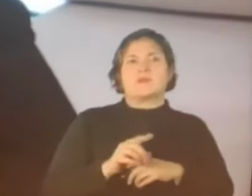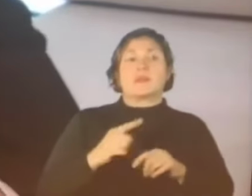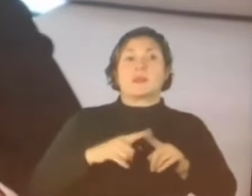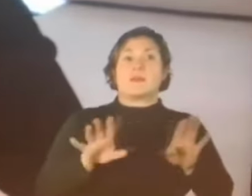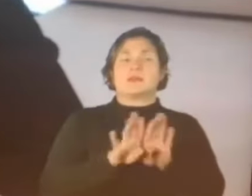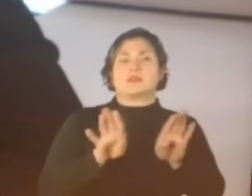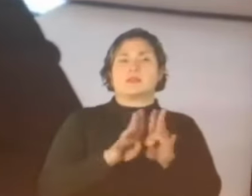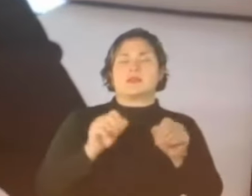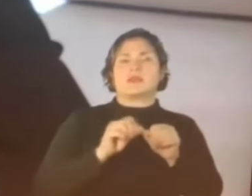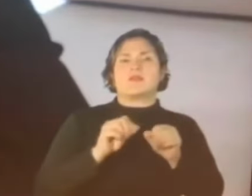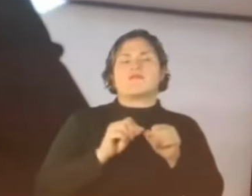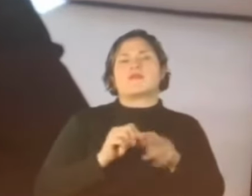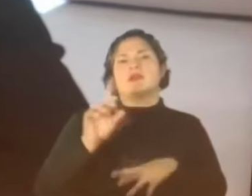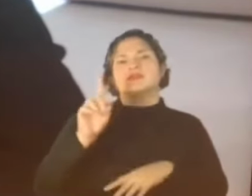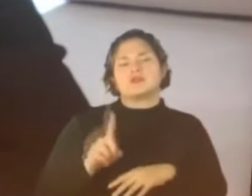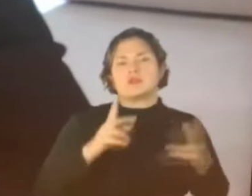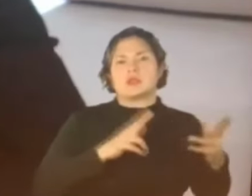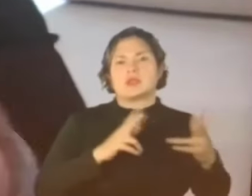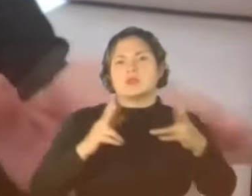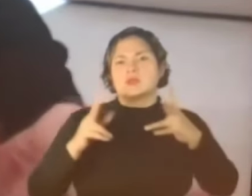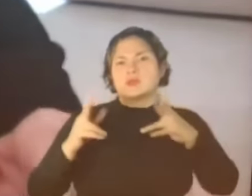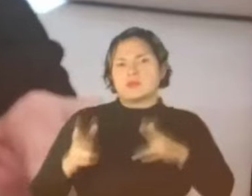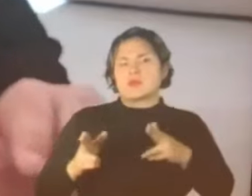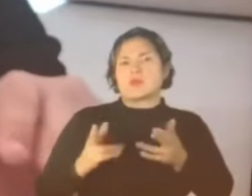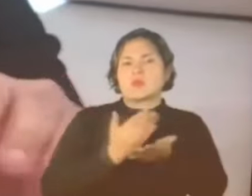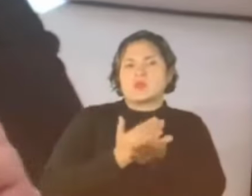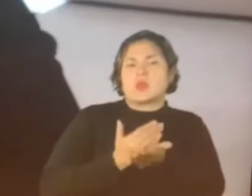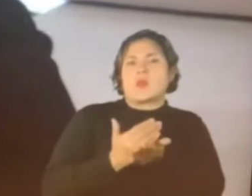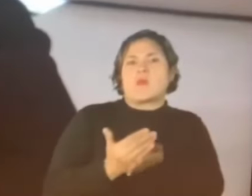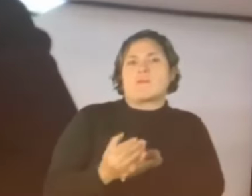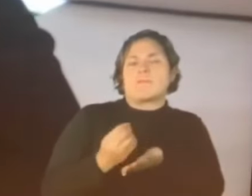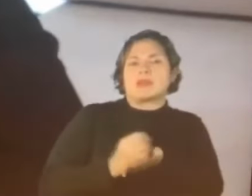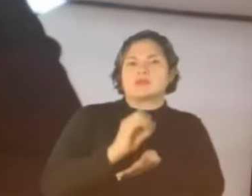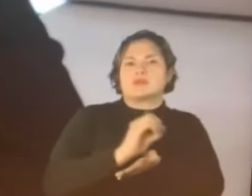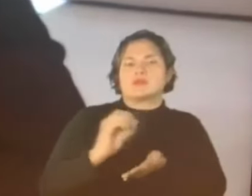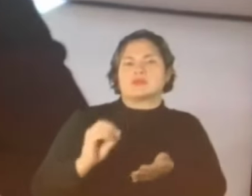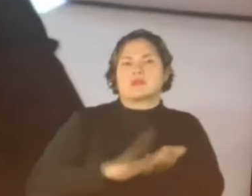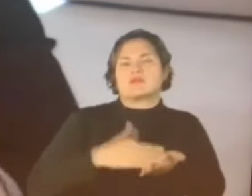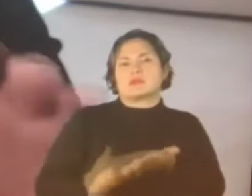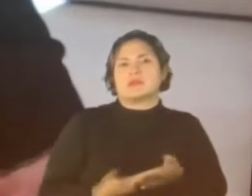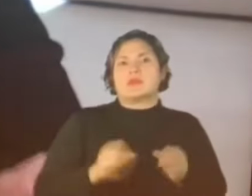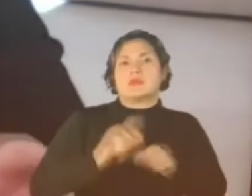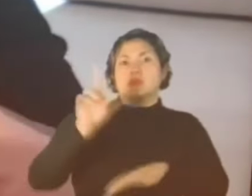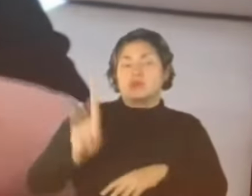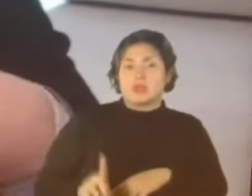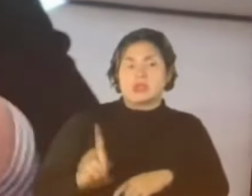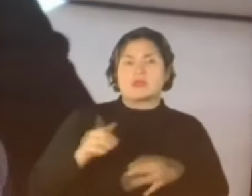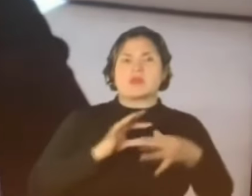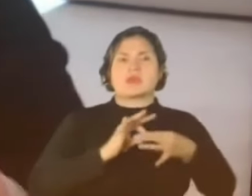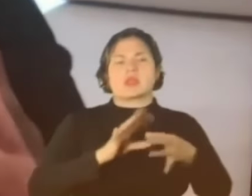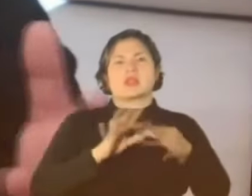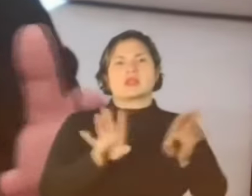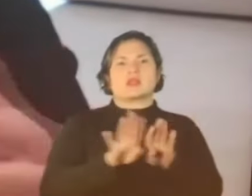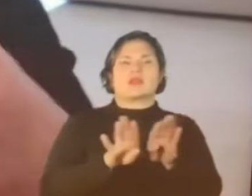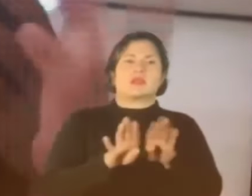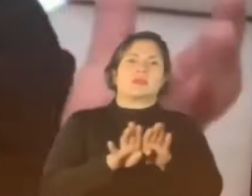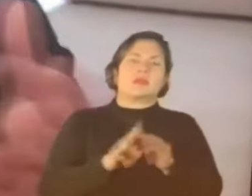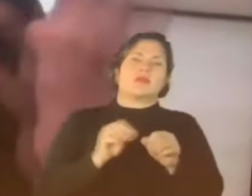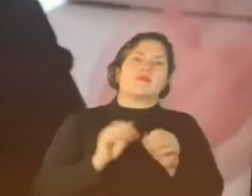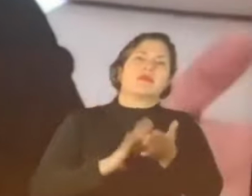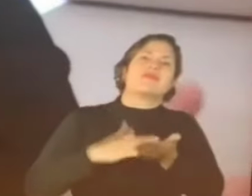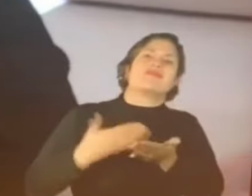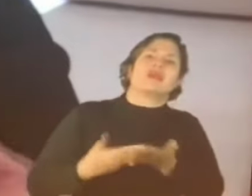toma o direito como fosse a partir de um marco zero de interpretação. Um direito disponível para o intérprete,